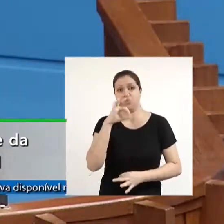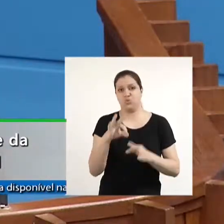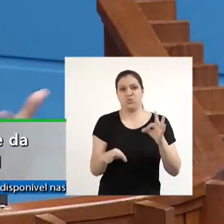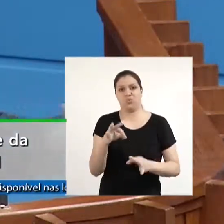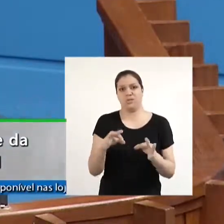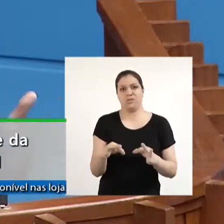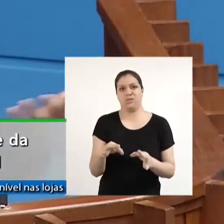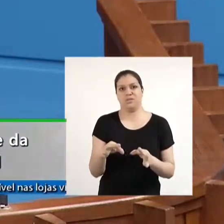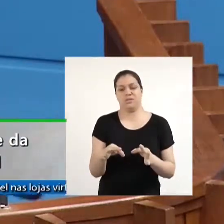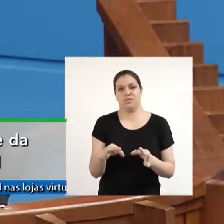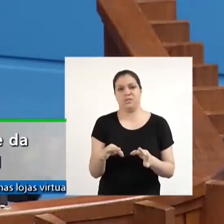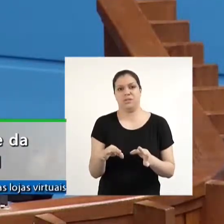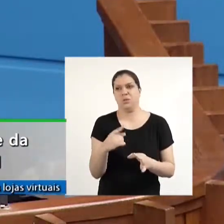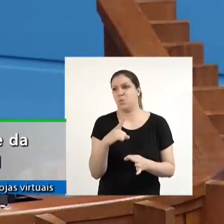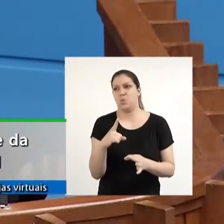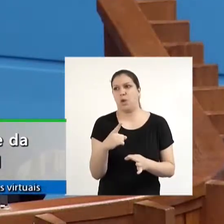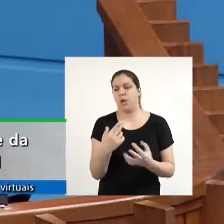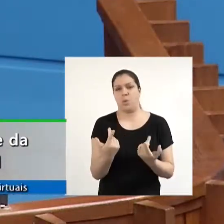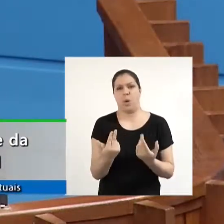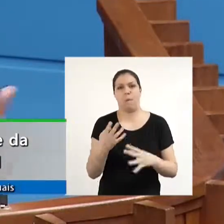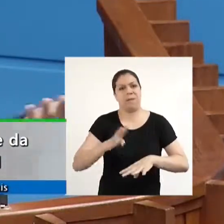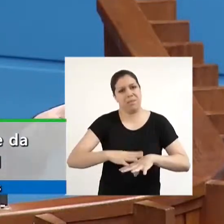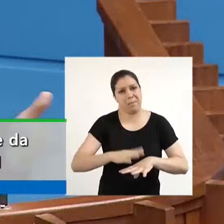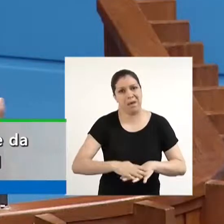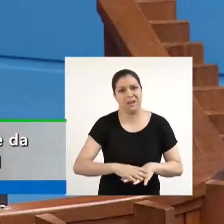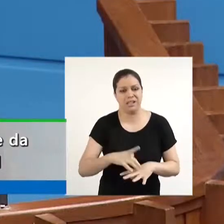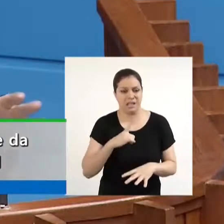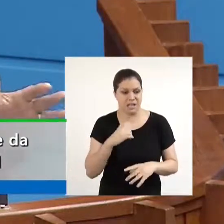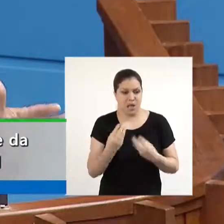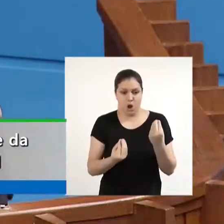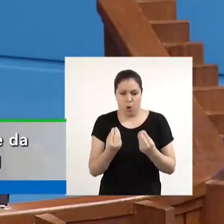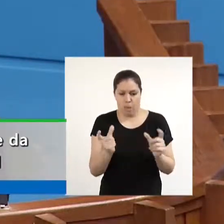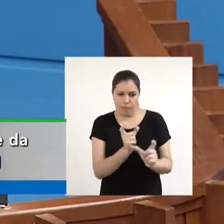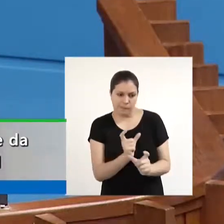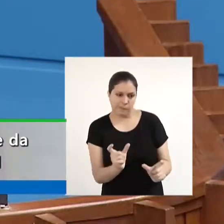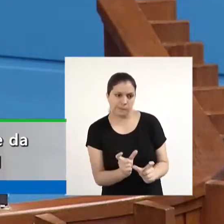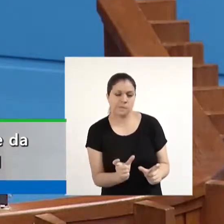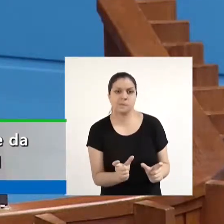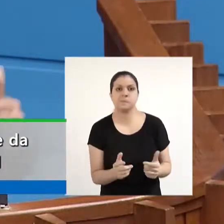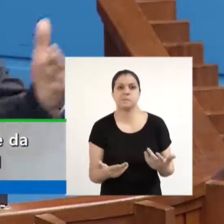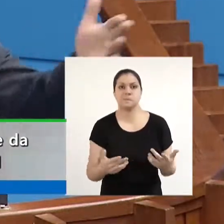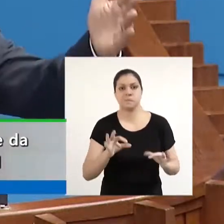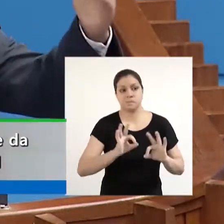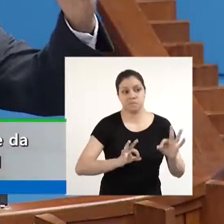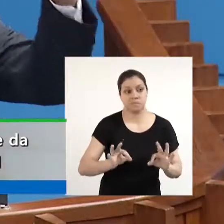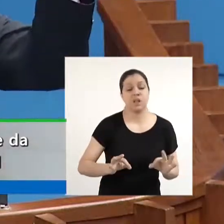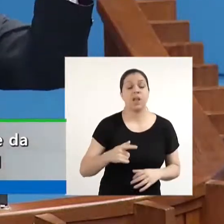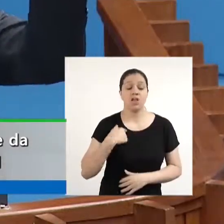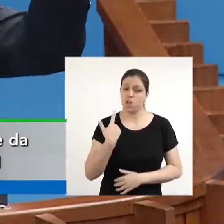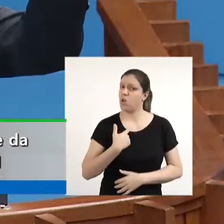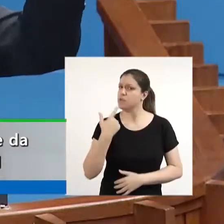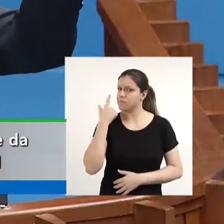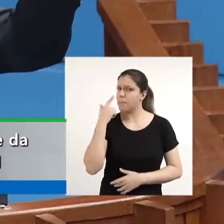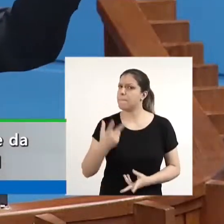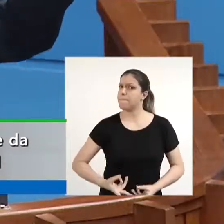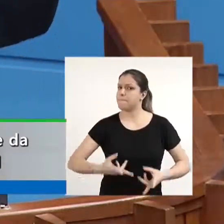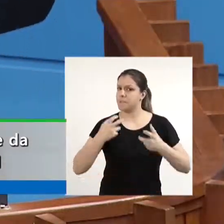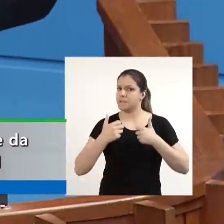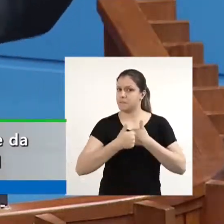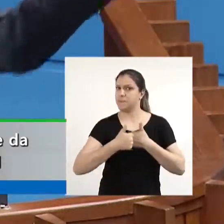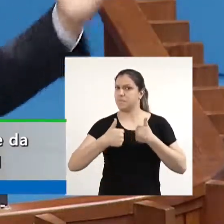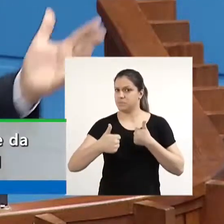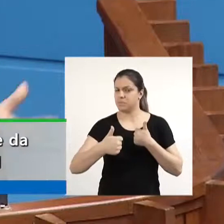exata, existe essa questão da interpretação, e nós vemos isso nos tribunais do nosso país, chegando na